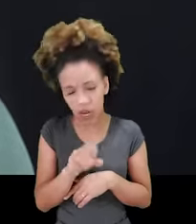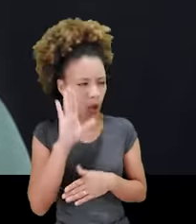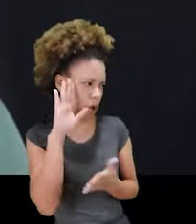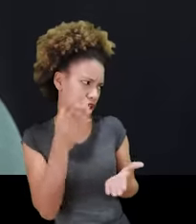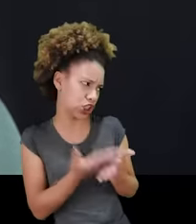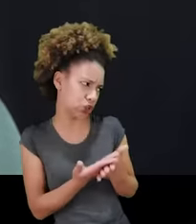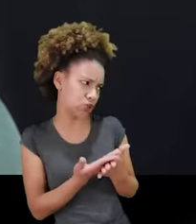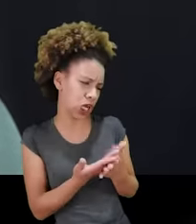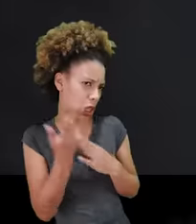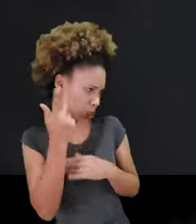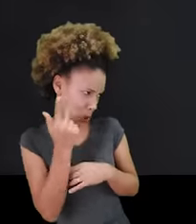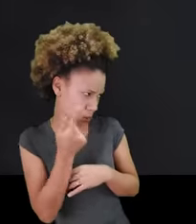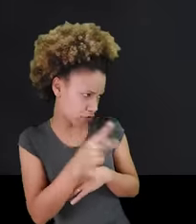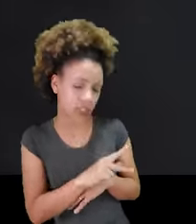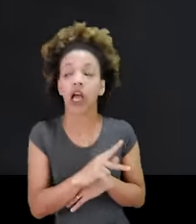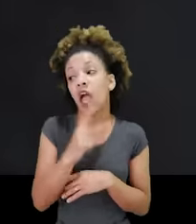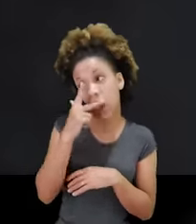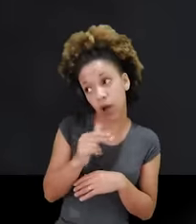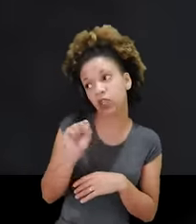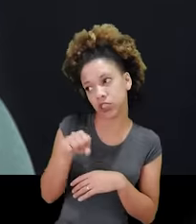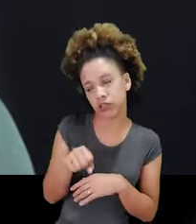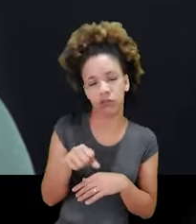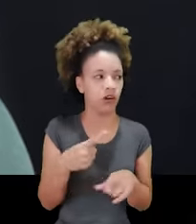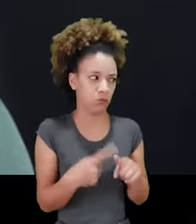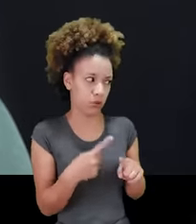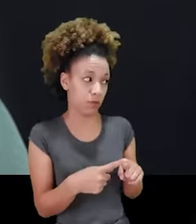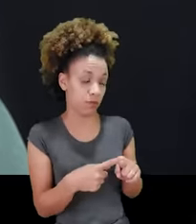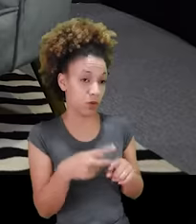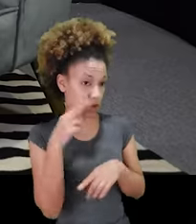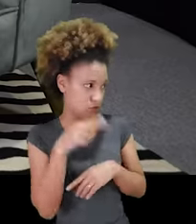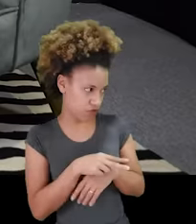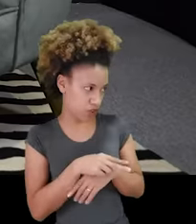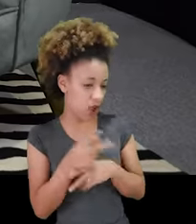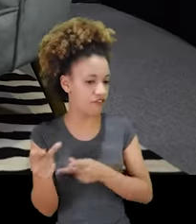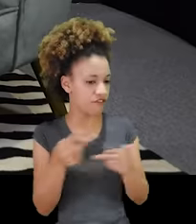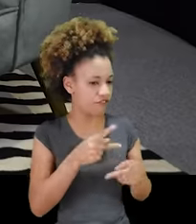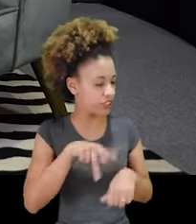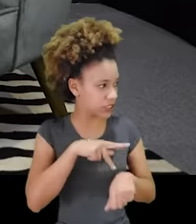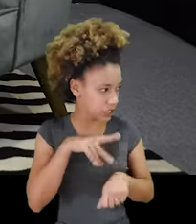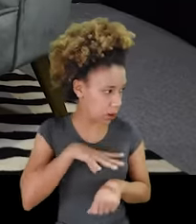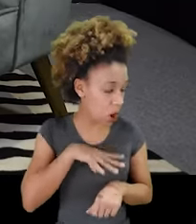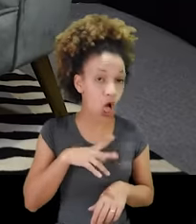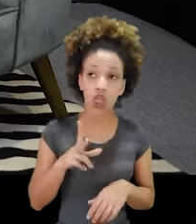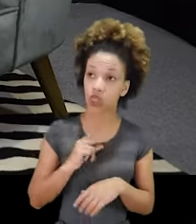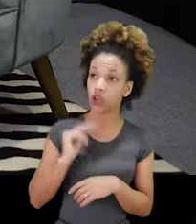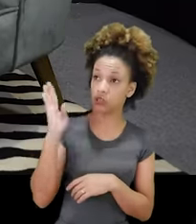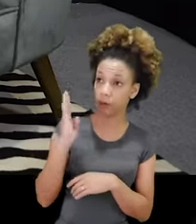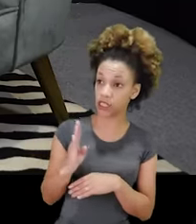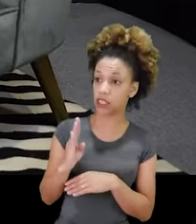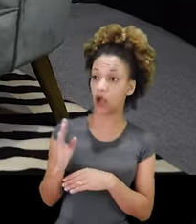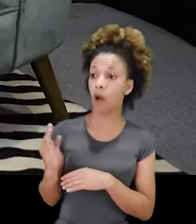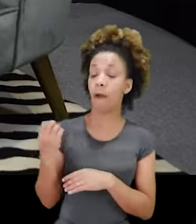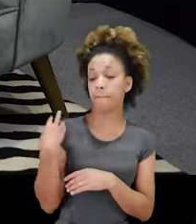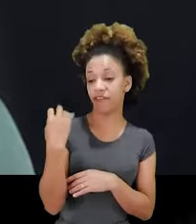coisa comum de vocês. Eu acredito que sim. É a minha opinião. Porque eu vou falar o que eu venho pra cá. A gente vem pra cá assim... Nossa, a gente sai do Brasil pra